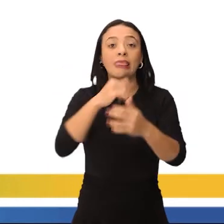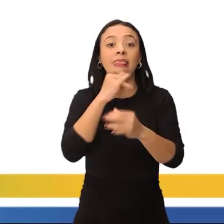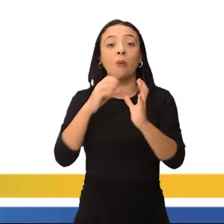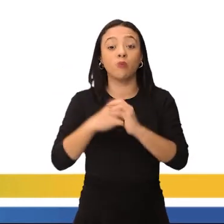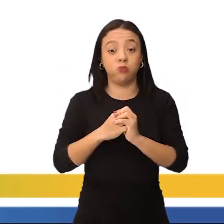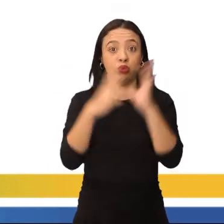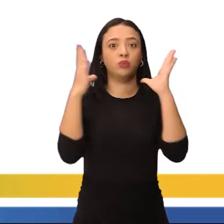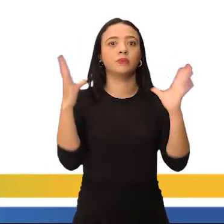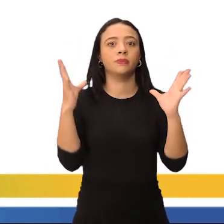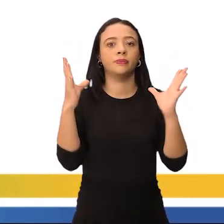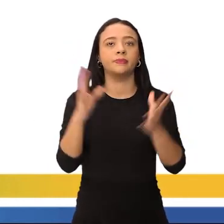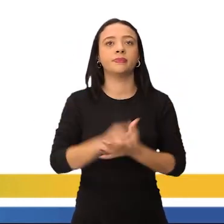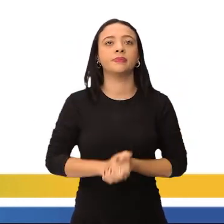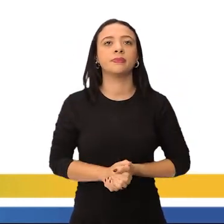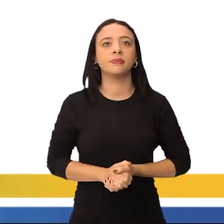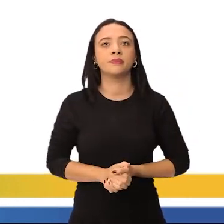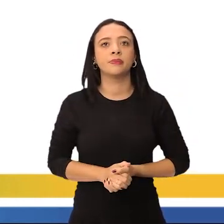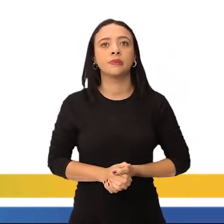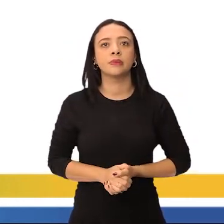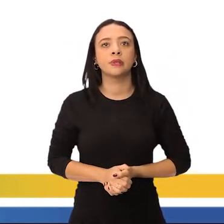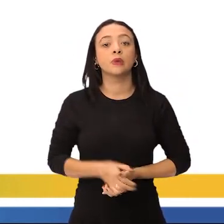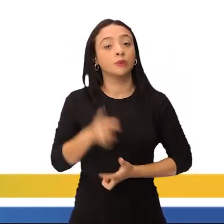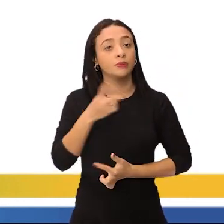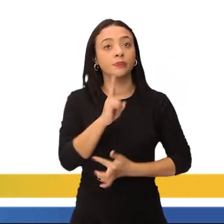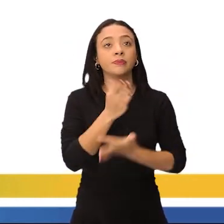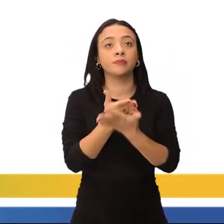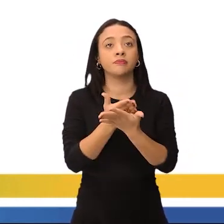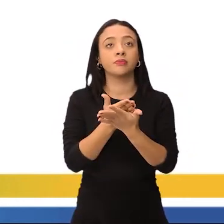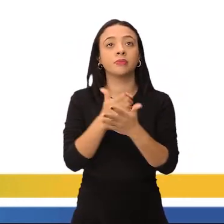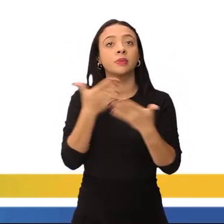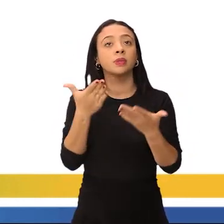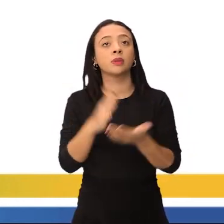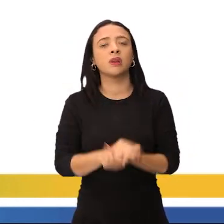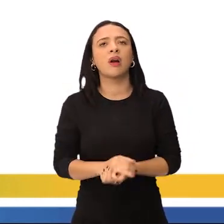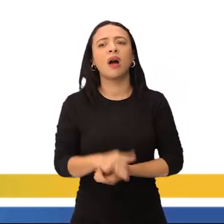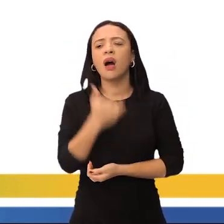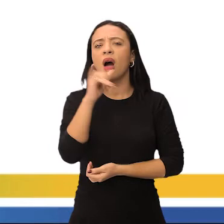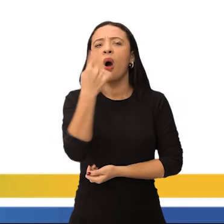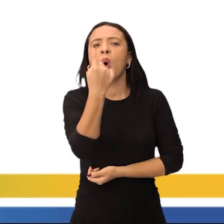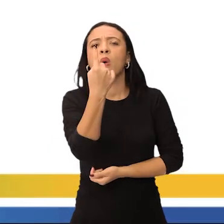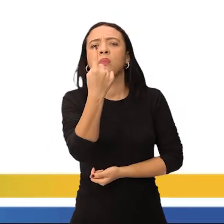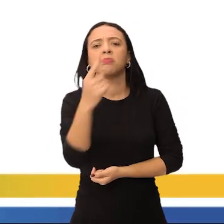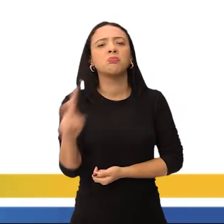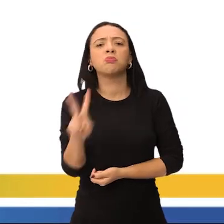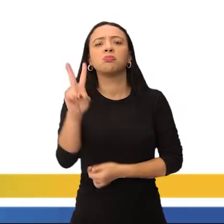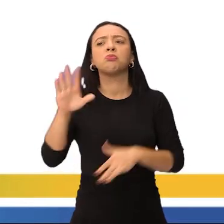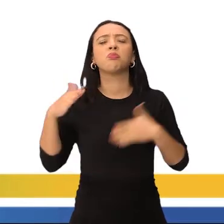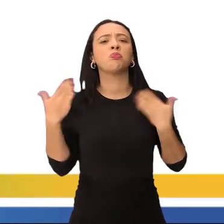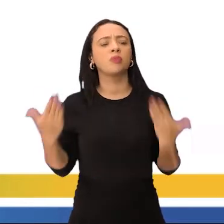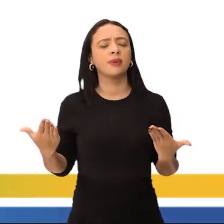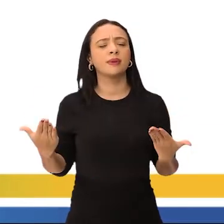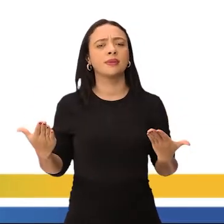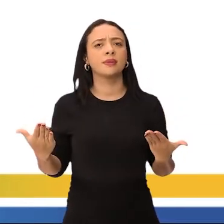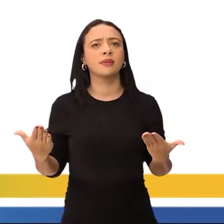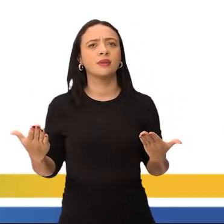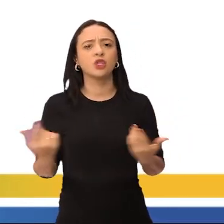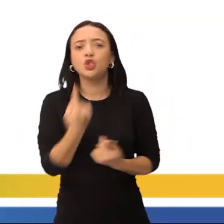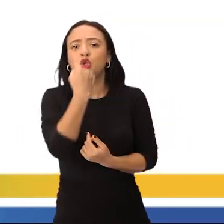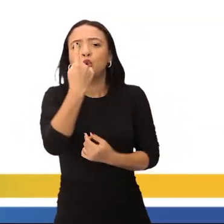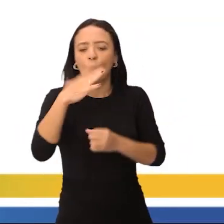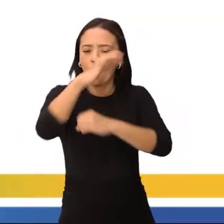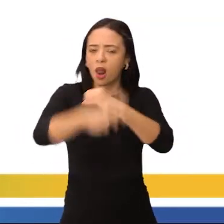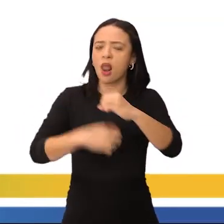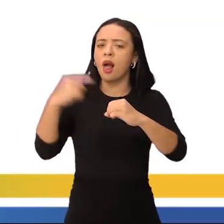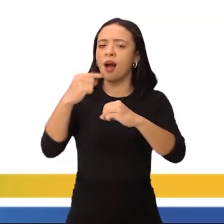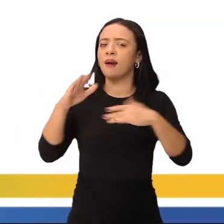Mas vamos lá continuando nossos tudo quanto que vale Vale uma carga elétrica seja Quanto que vale a carga de um